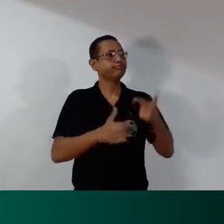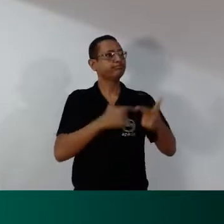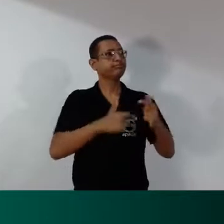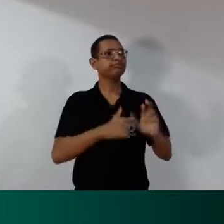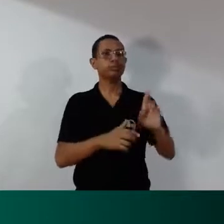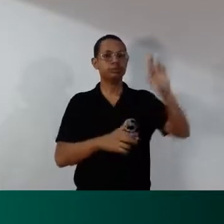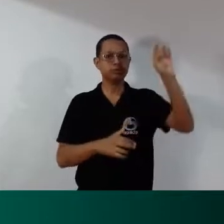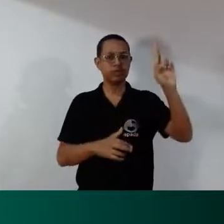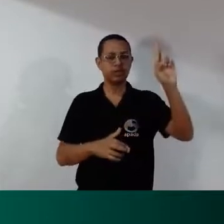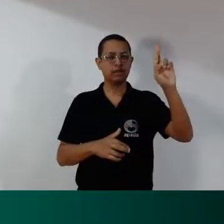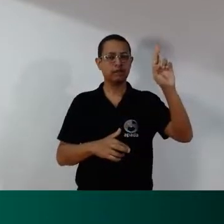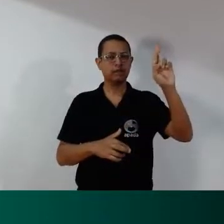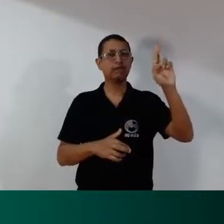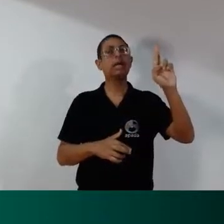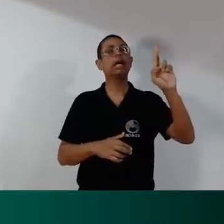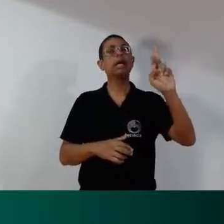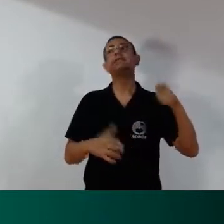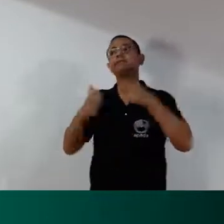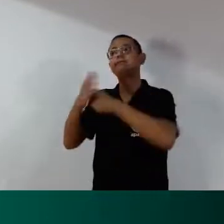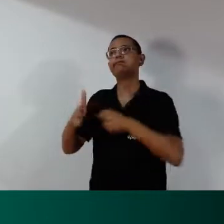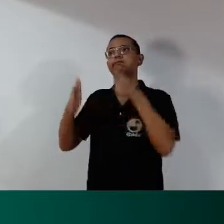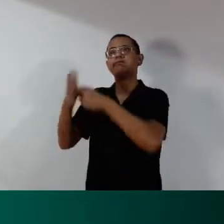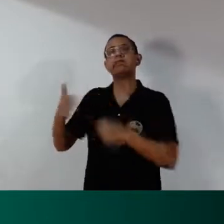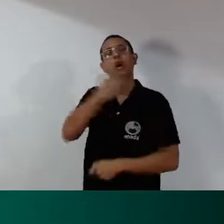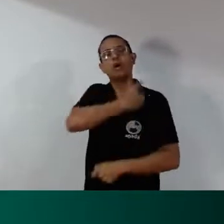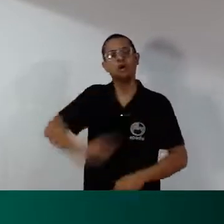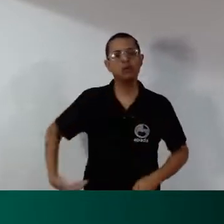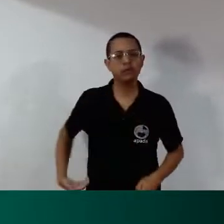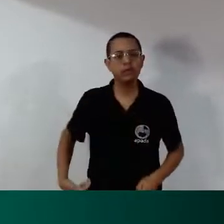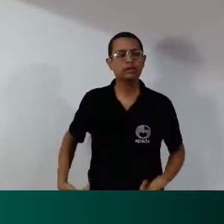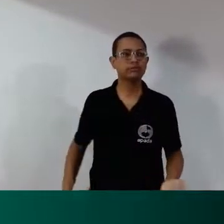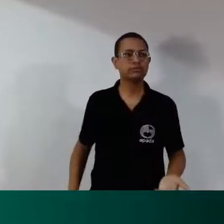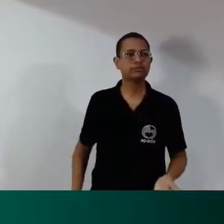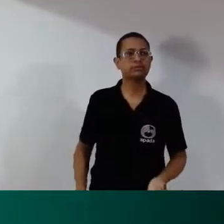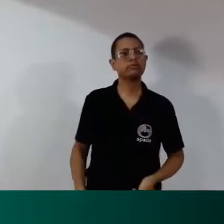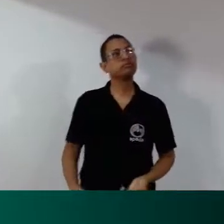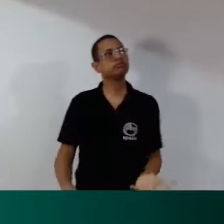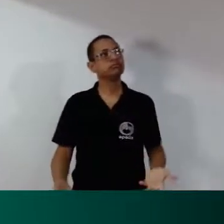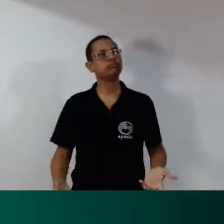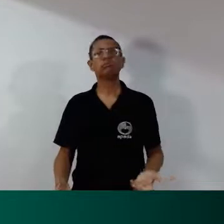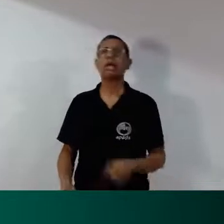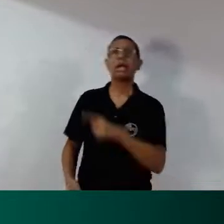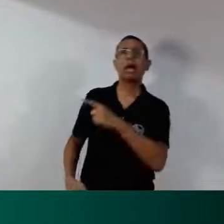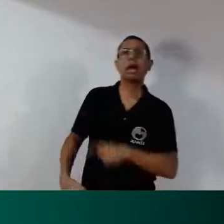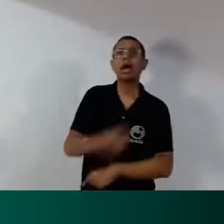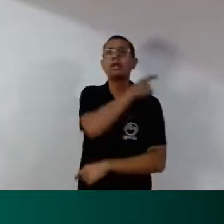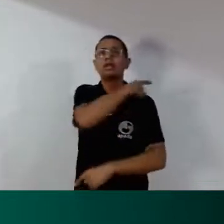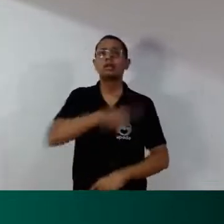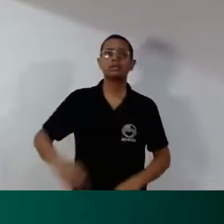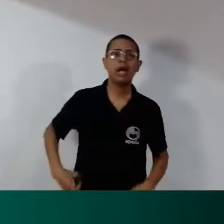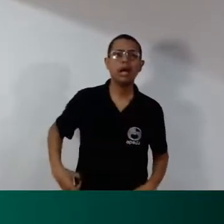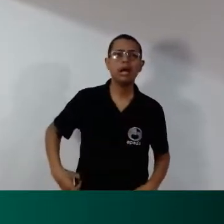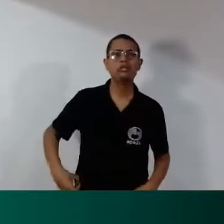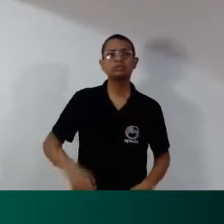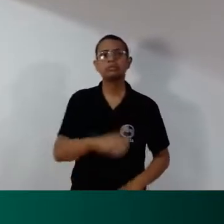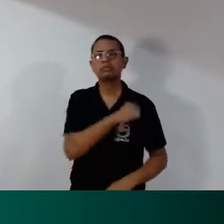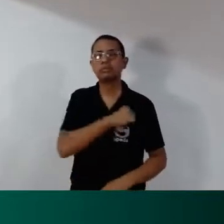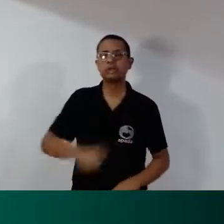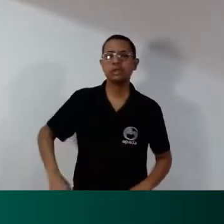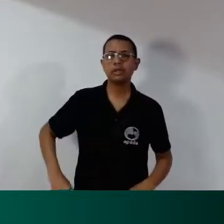estado através da política quem é os deputados os Senador